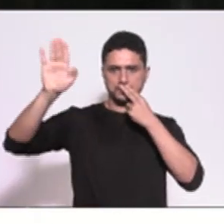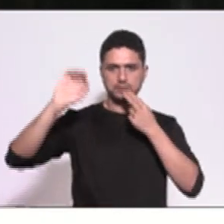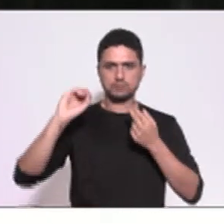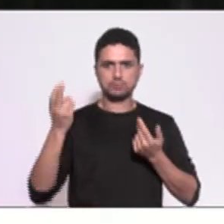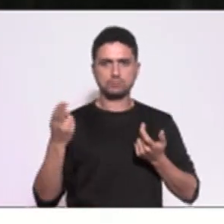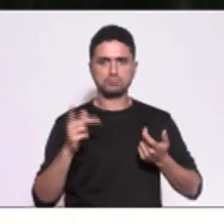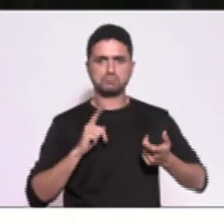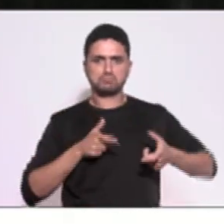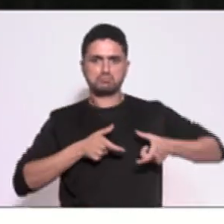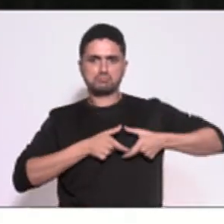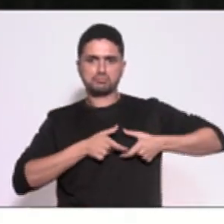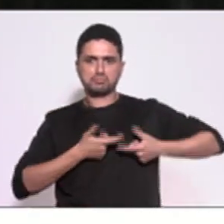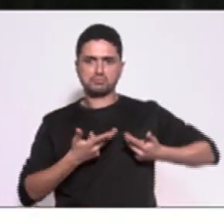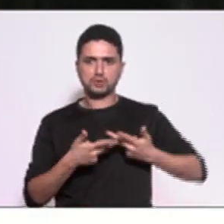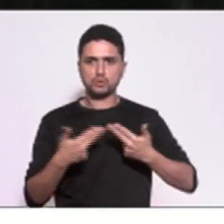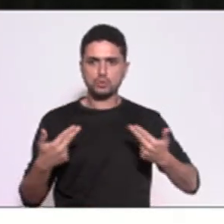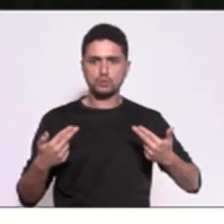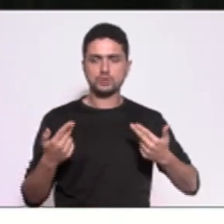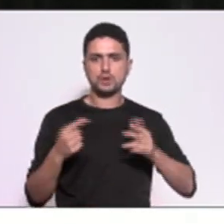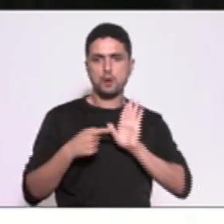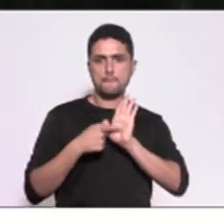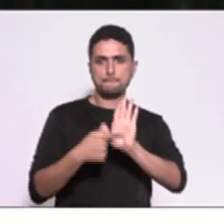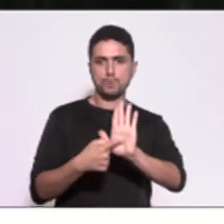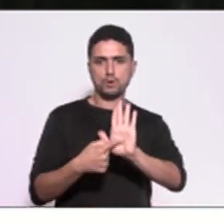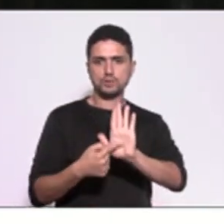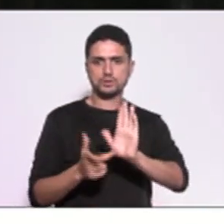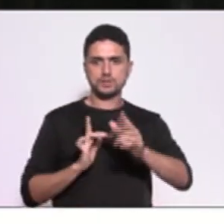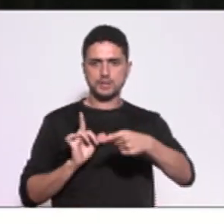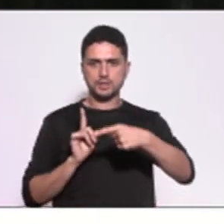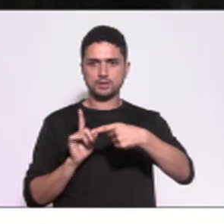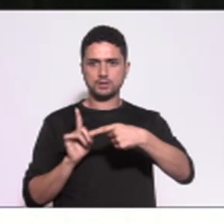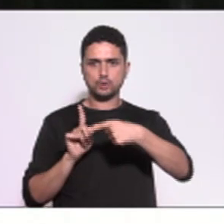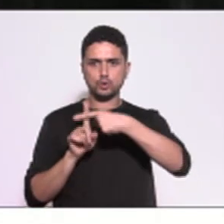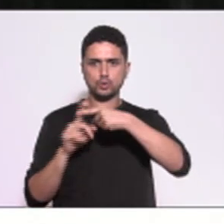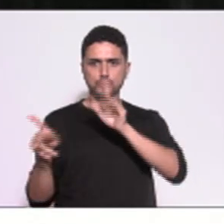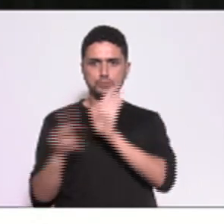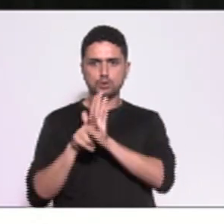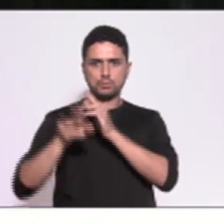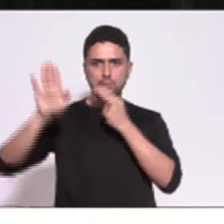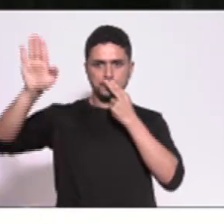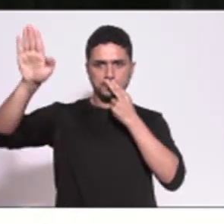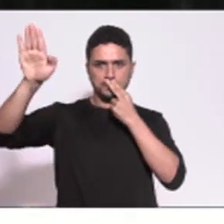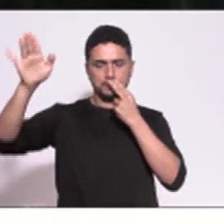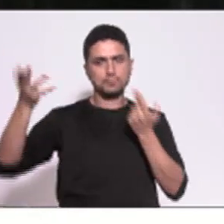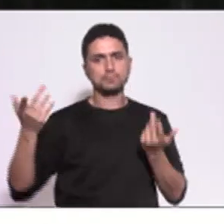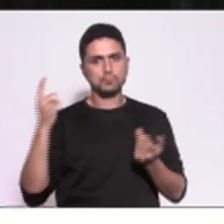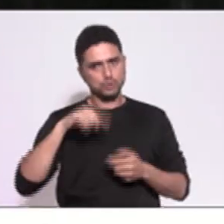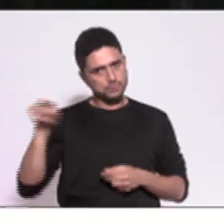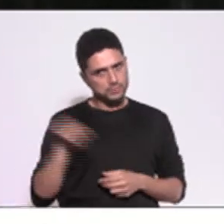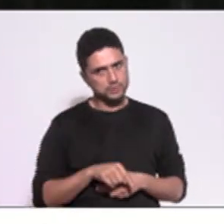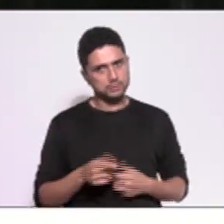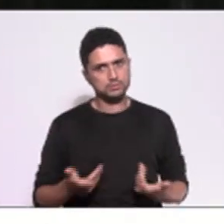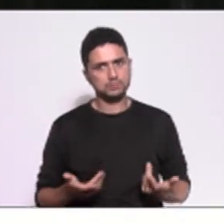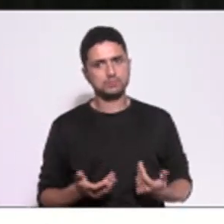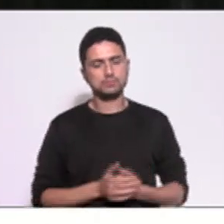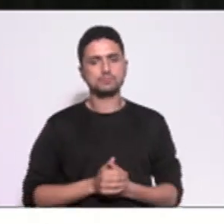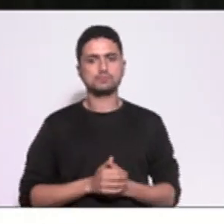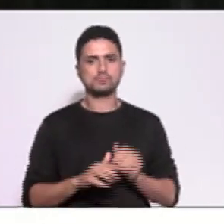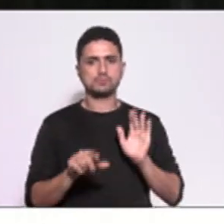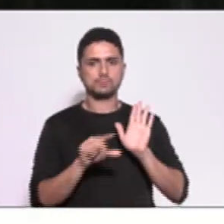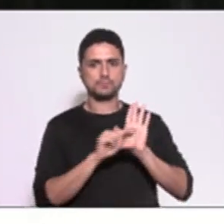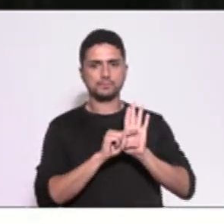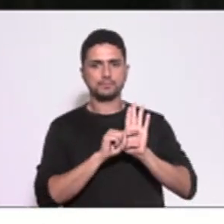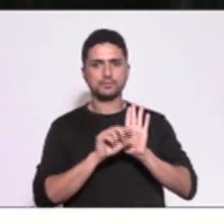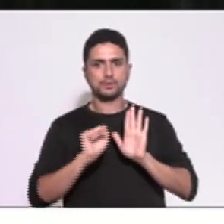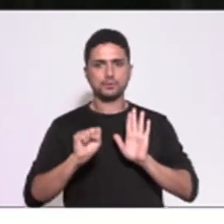que ostentam as cruzes suásticas ou gamada. Parágrafo único. A propaganda que se